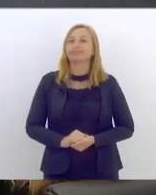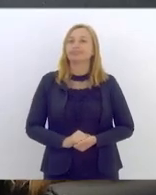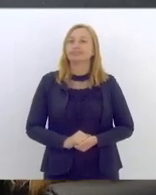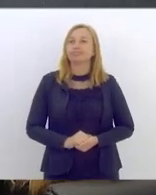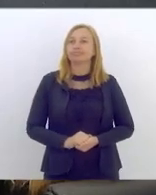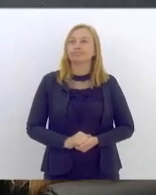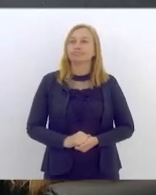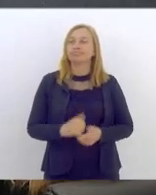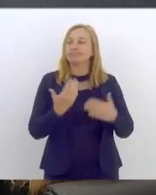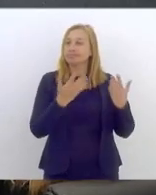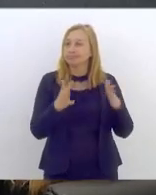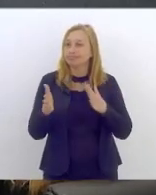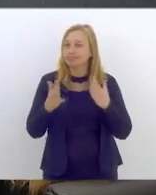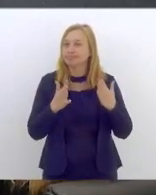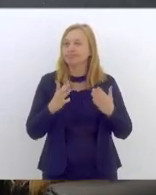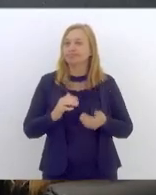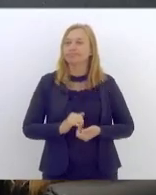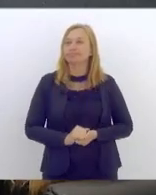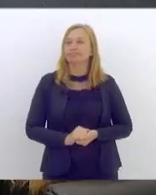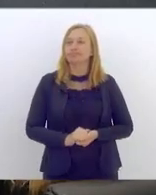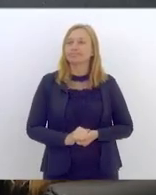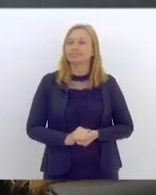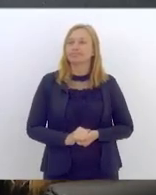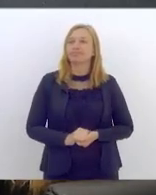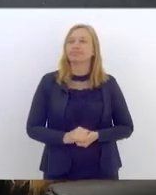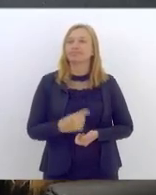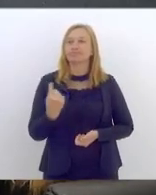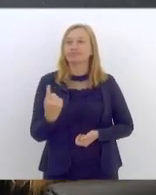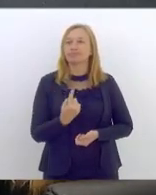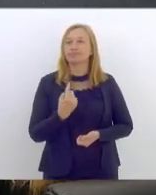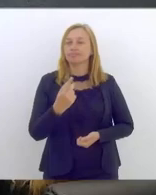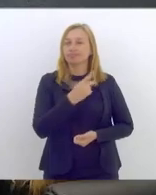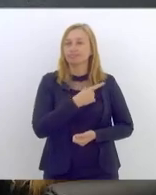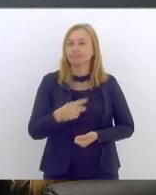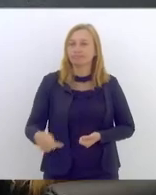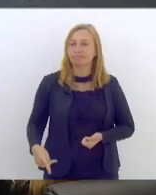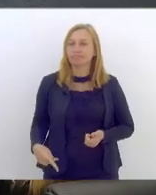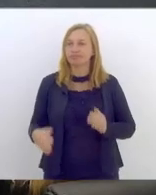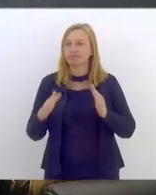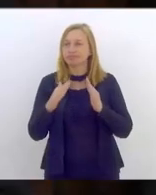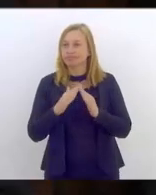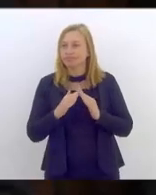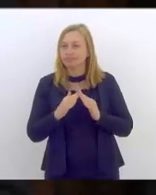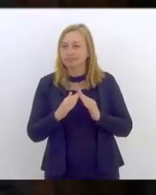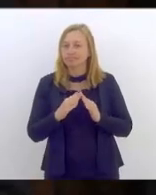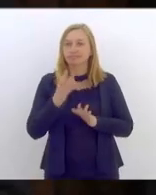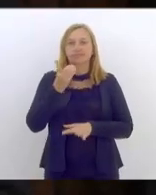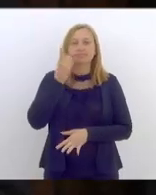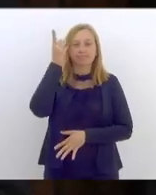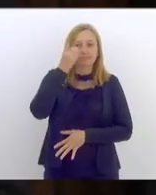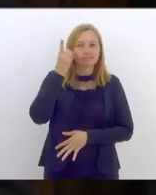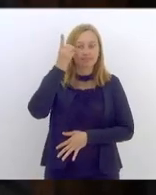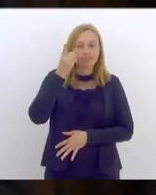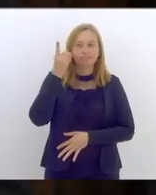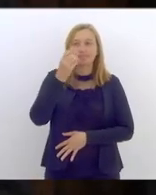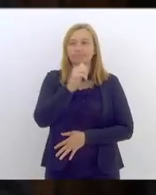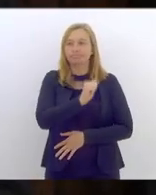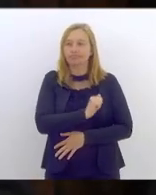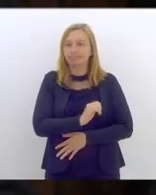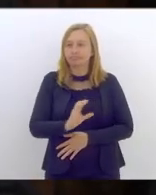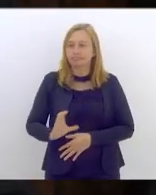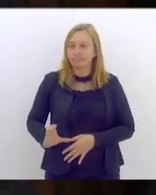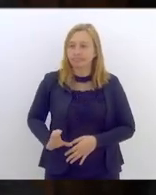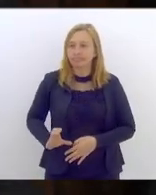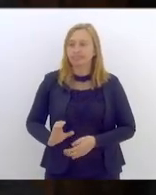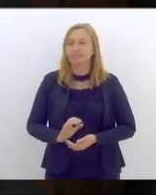cumprimento inicialmente nosso Presidente desta casa Deputado André celiano